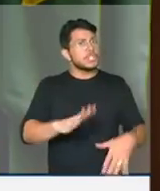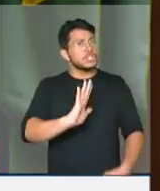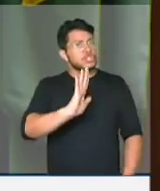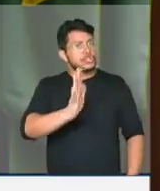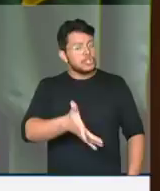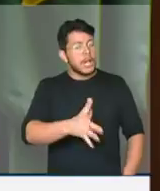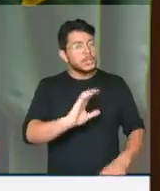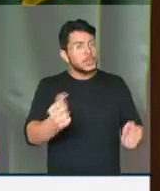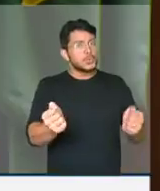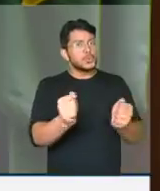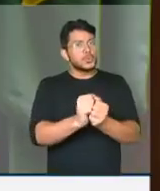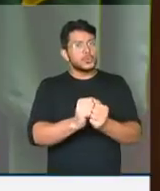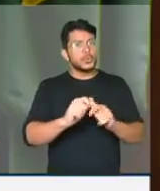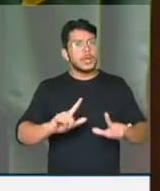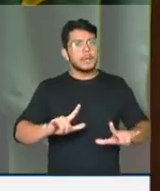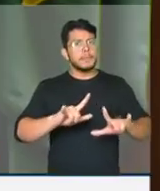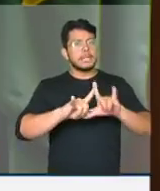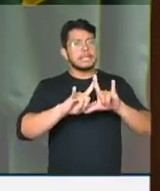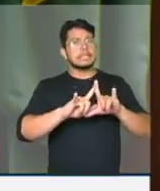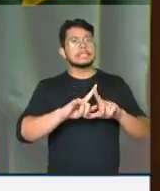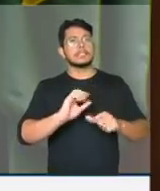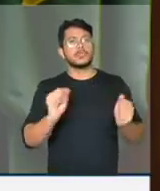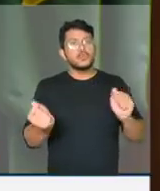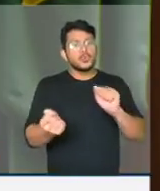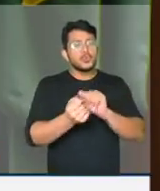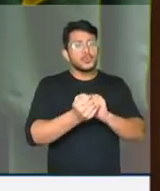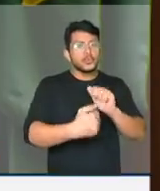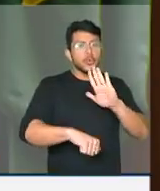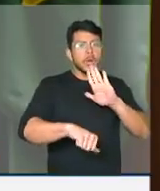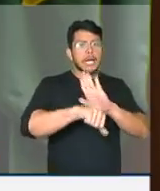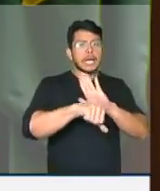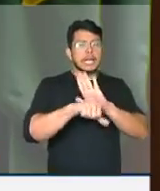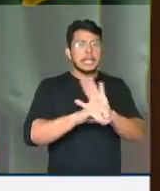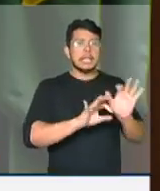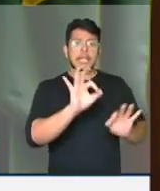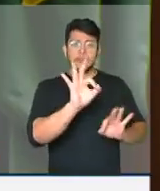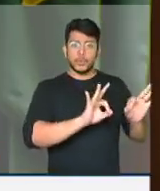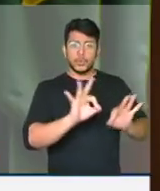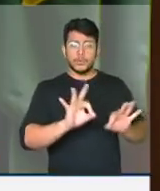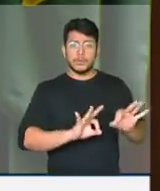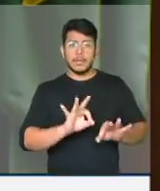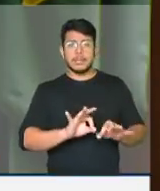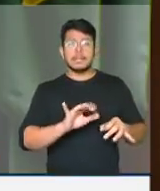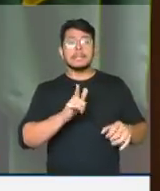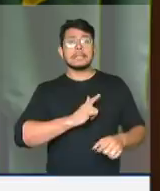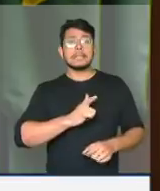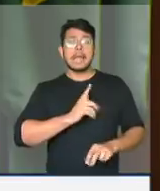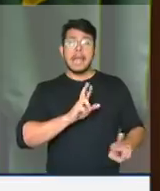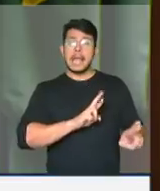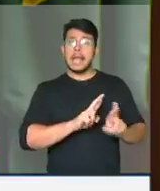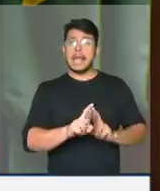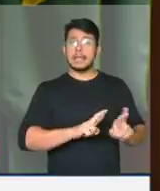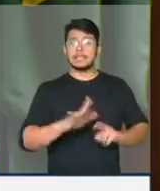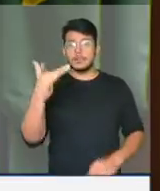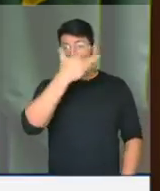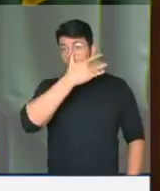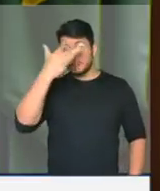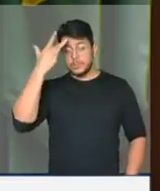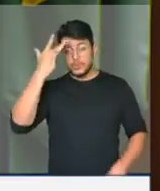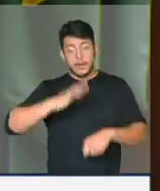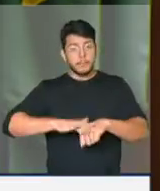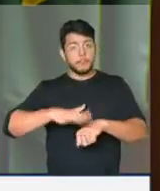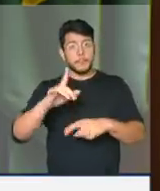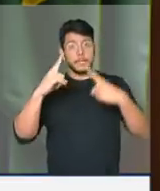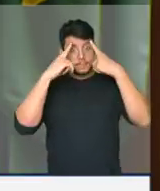milícias, relacionado ao crime organizado e relacionado a uma das figuras mais violentas da história do crime do Rio de Janeiro, que é o senhor